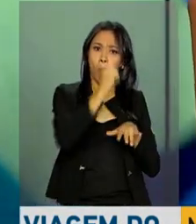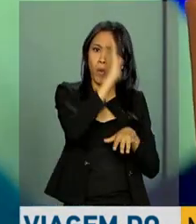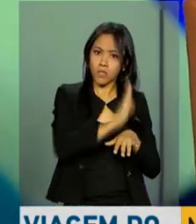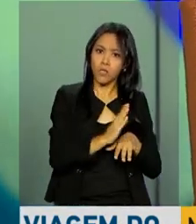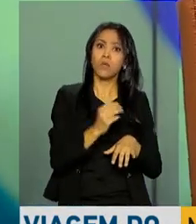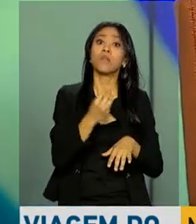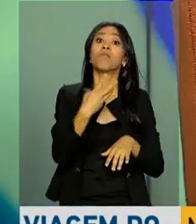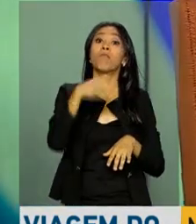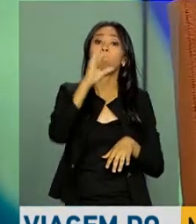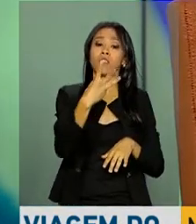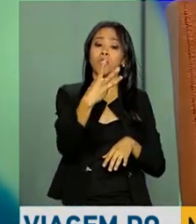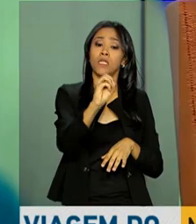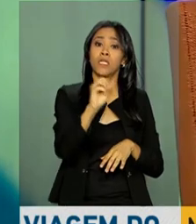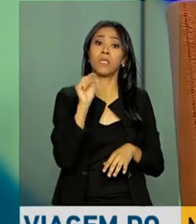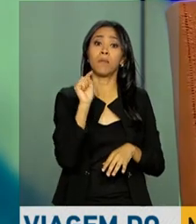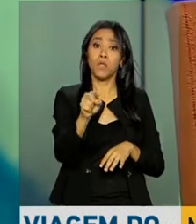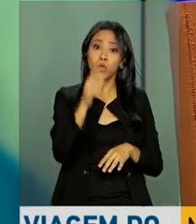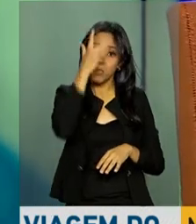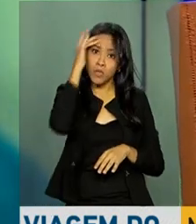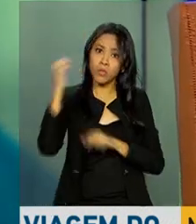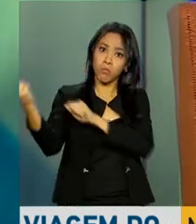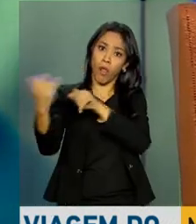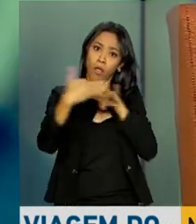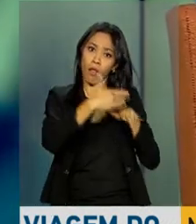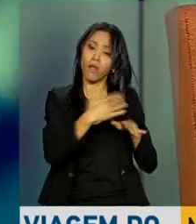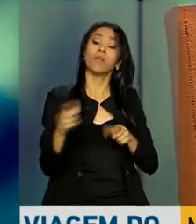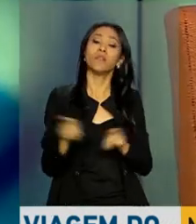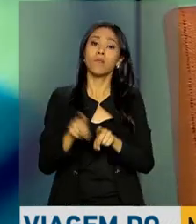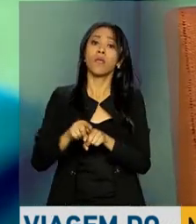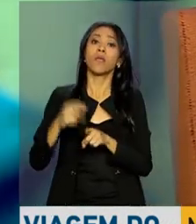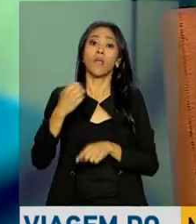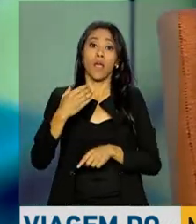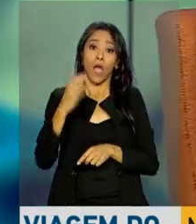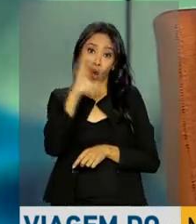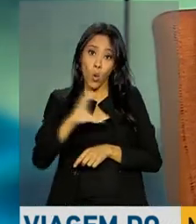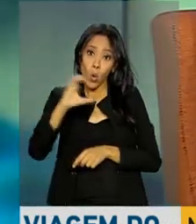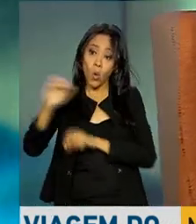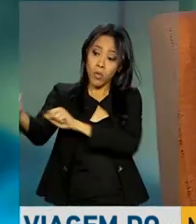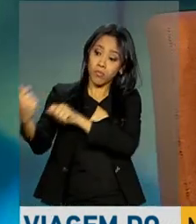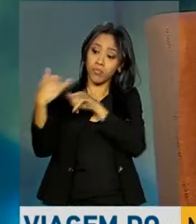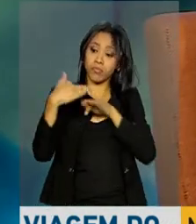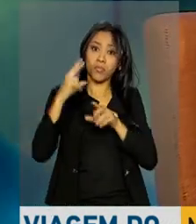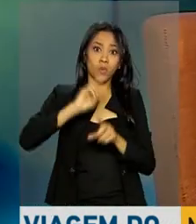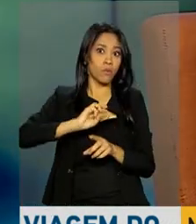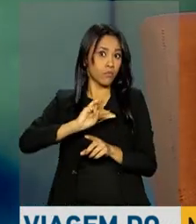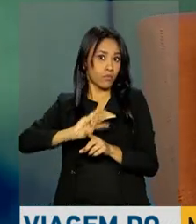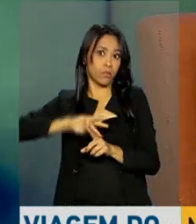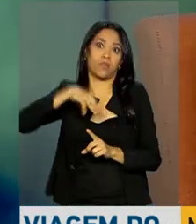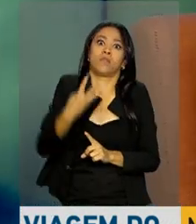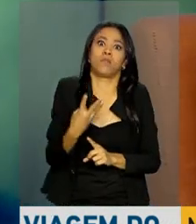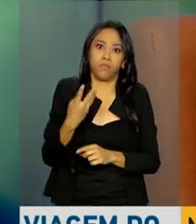mil refugiados venezuelanos. E a Colômbia, para surpresa minha, recebeu muito mais, talvez o triplo de